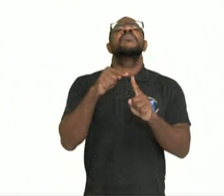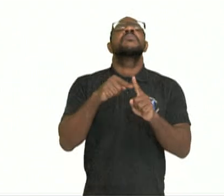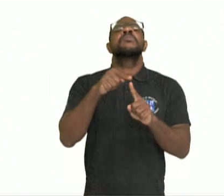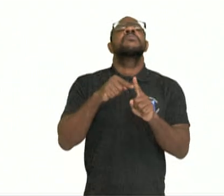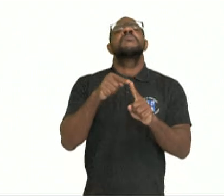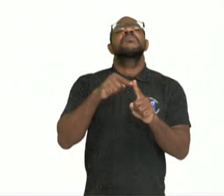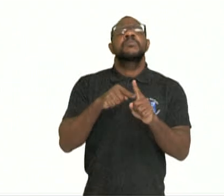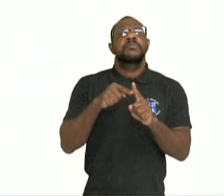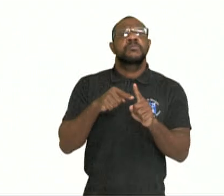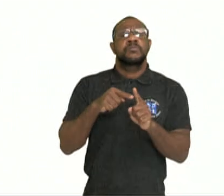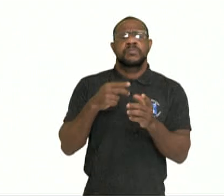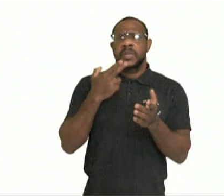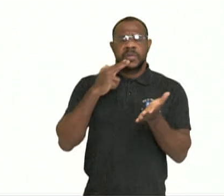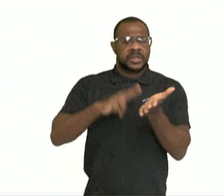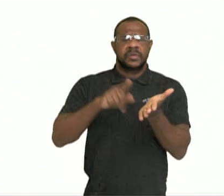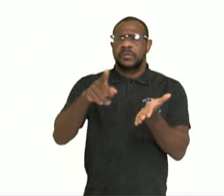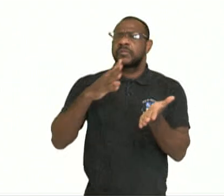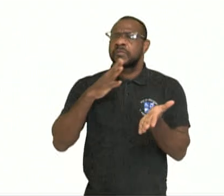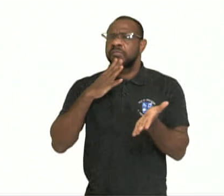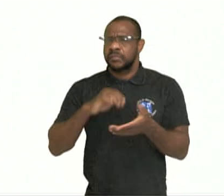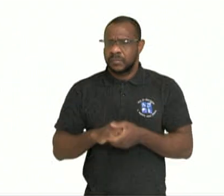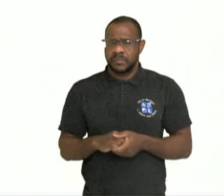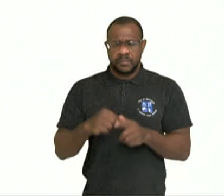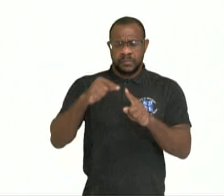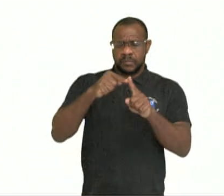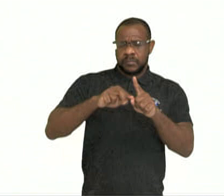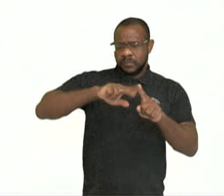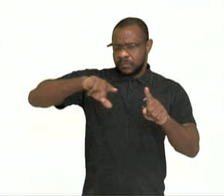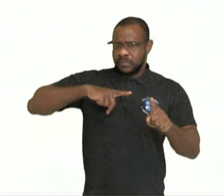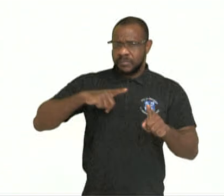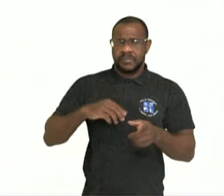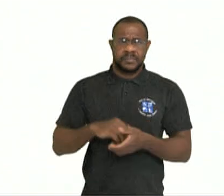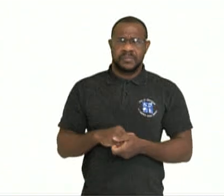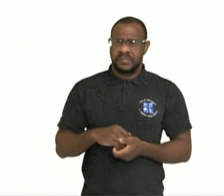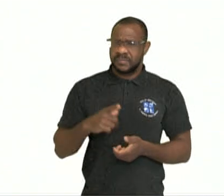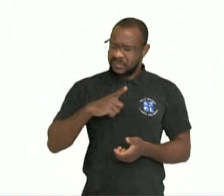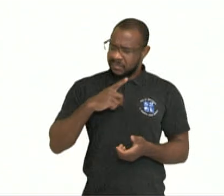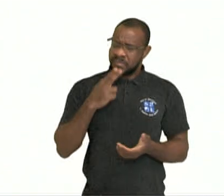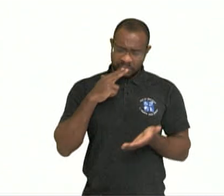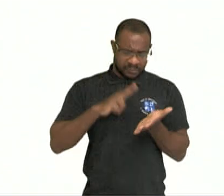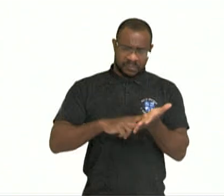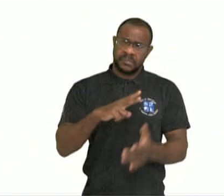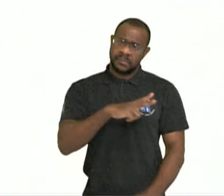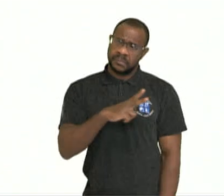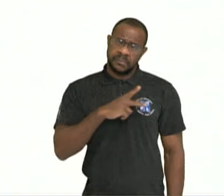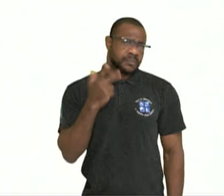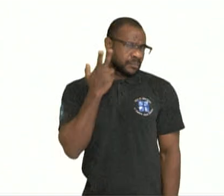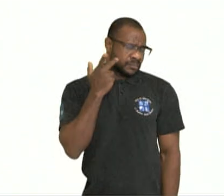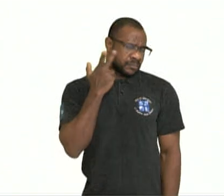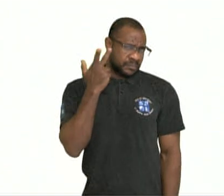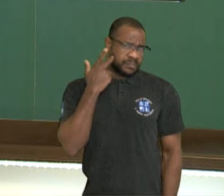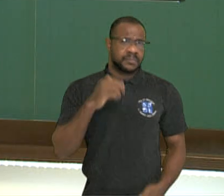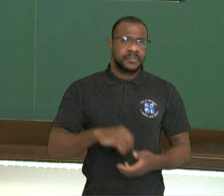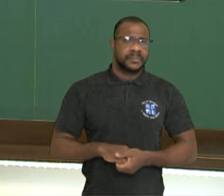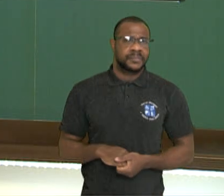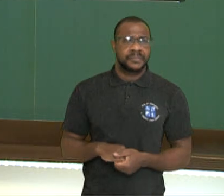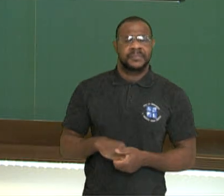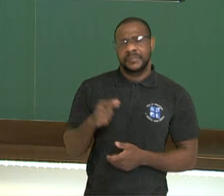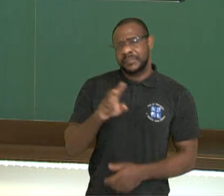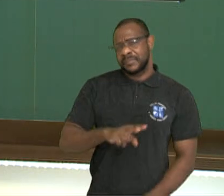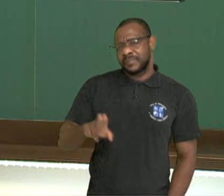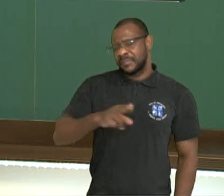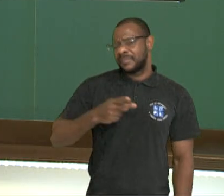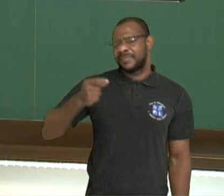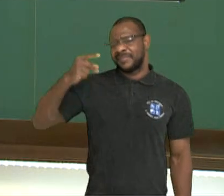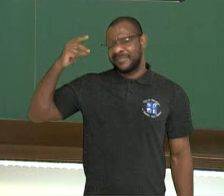cartas vocês conhecem? Você já ouviu falar na carta pessoal? É a carta mais comum, que era utilizada há